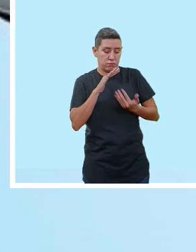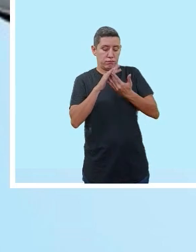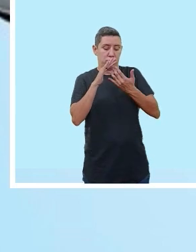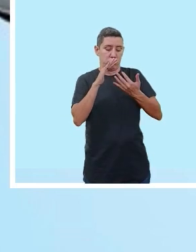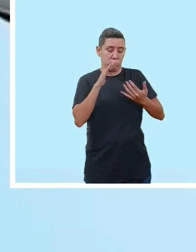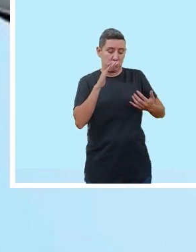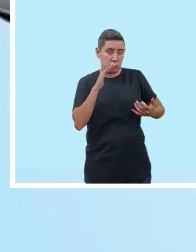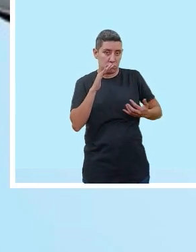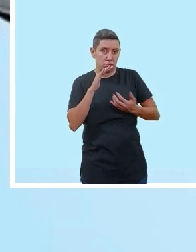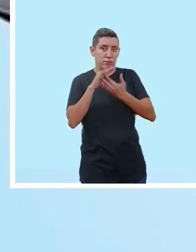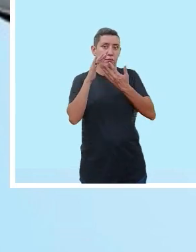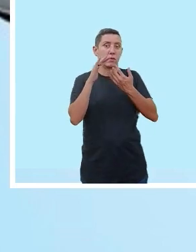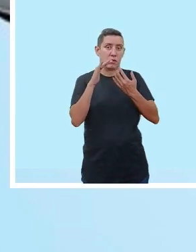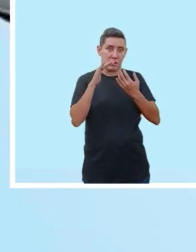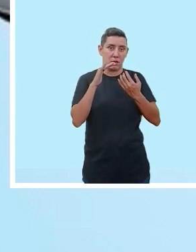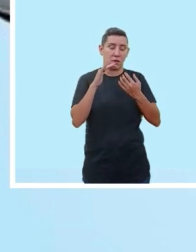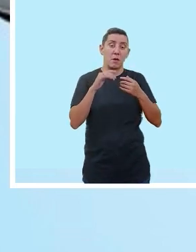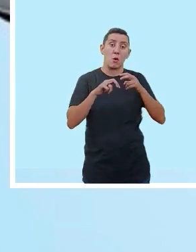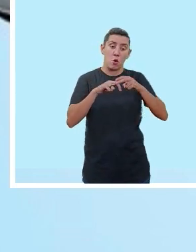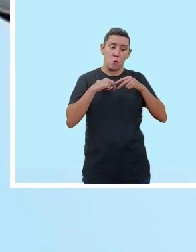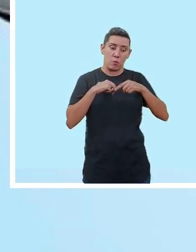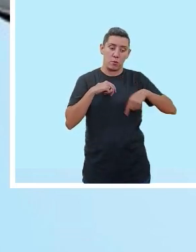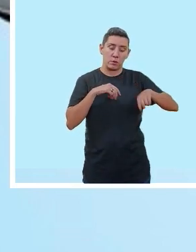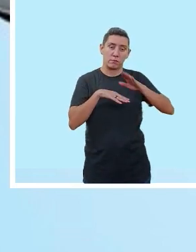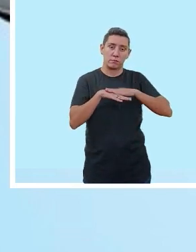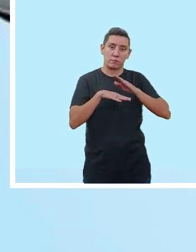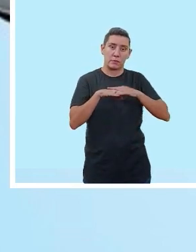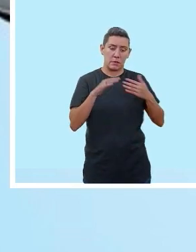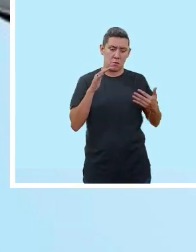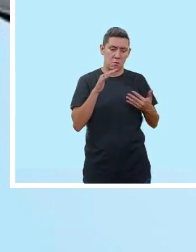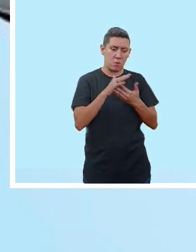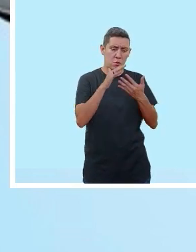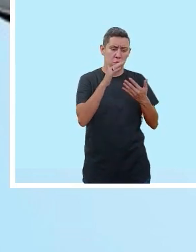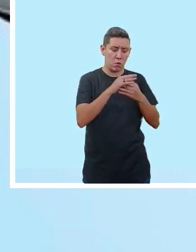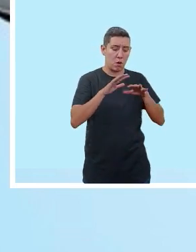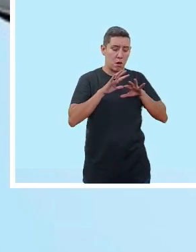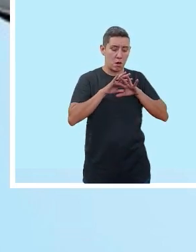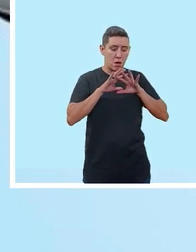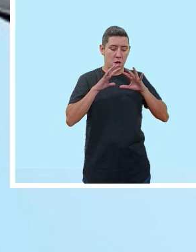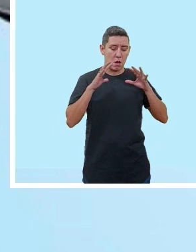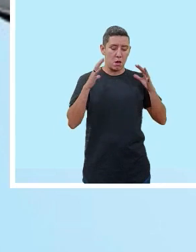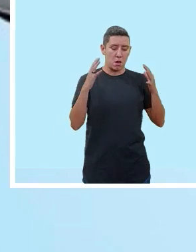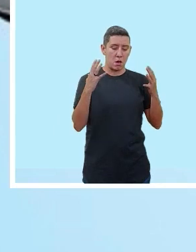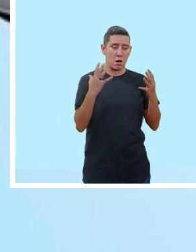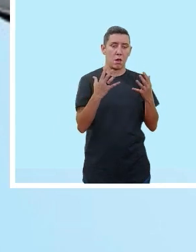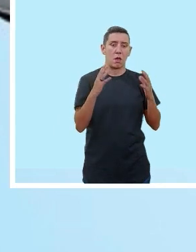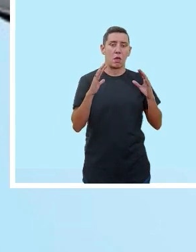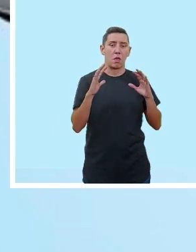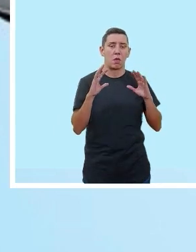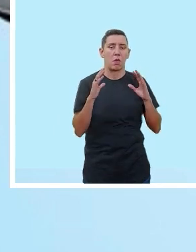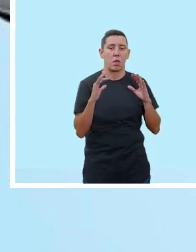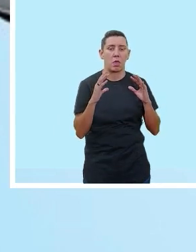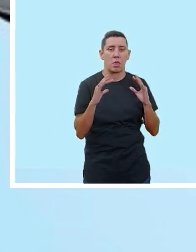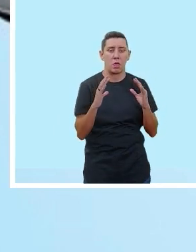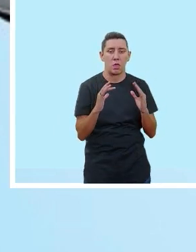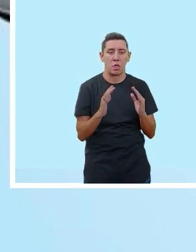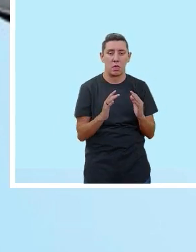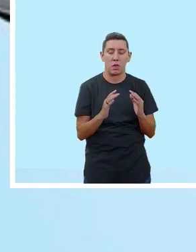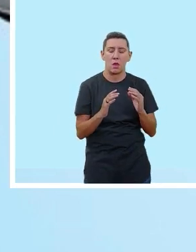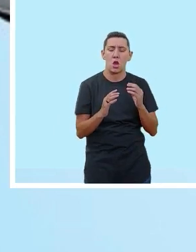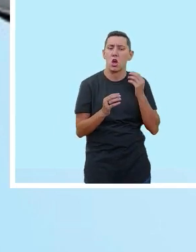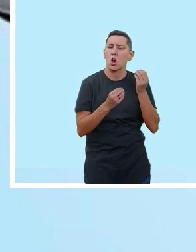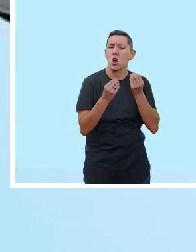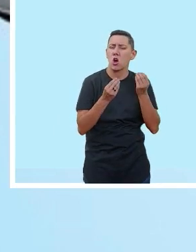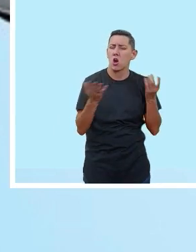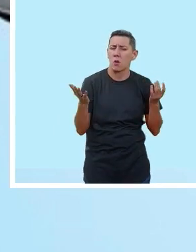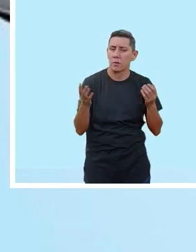depois da Revolução Industrial, ela agravou o efeito estufa, né? Então, qual é o principal efeito em relação a isso, né? Quando a